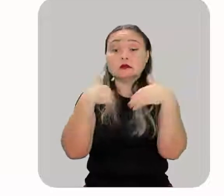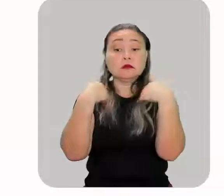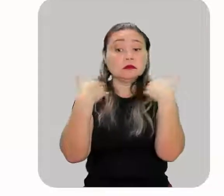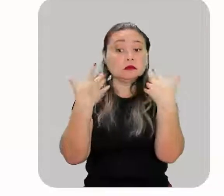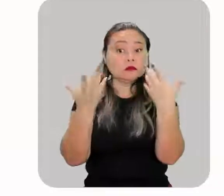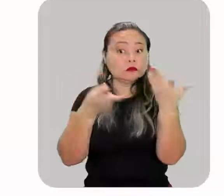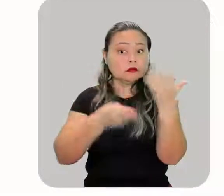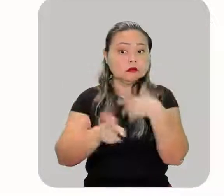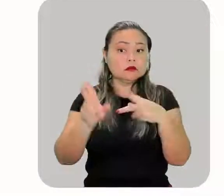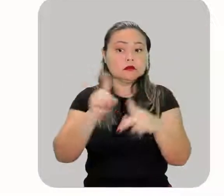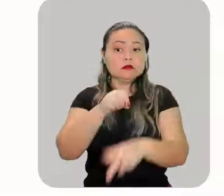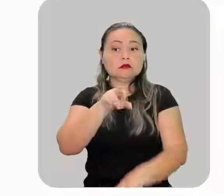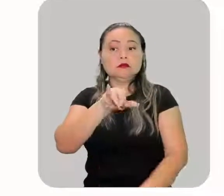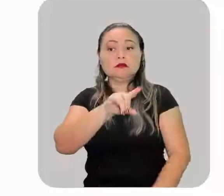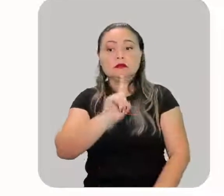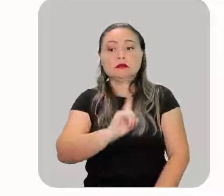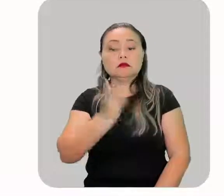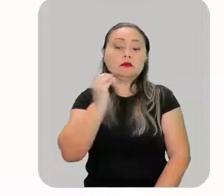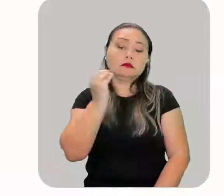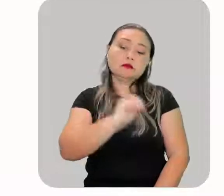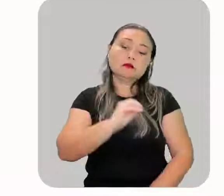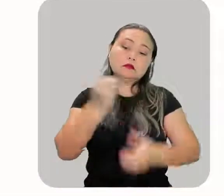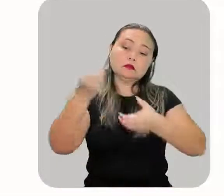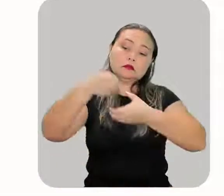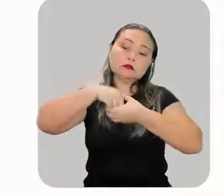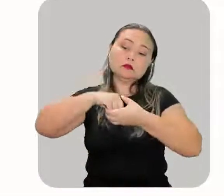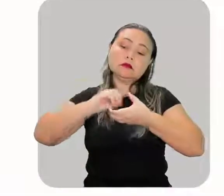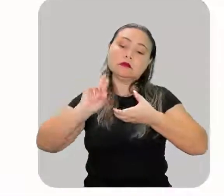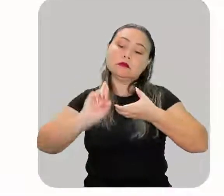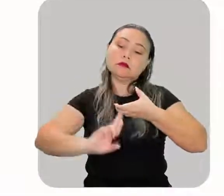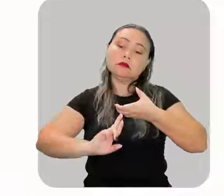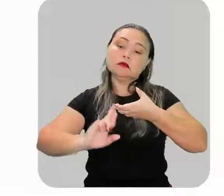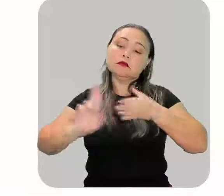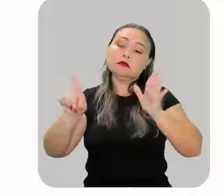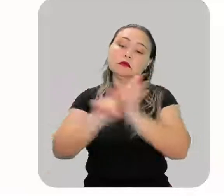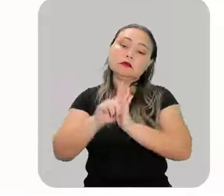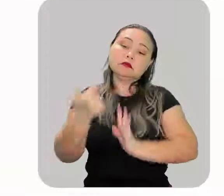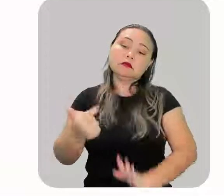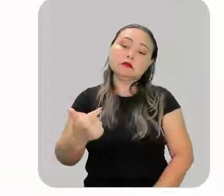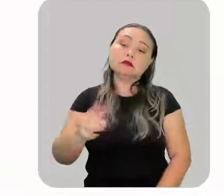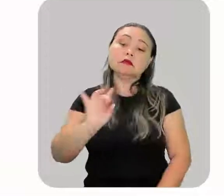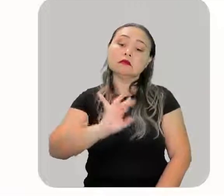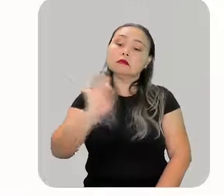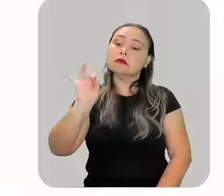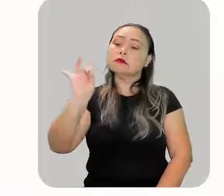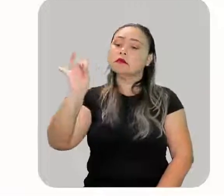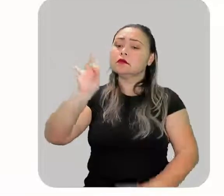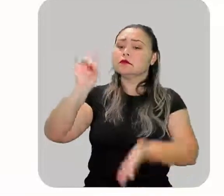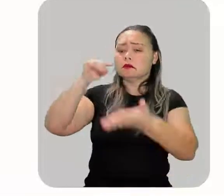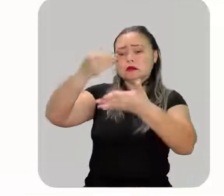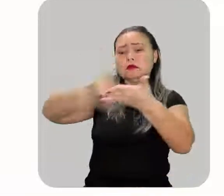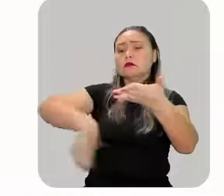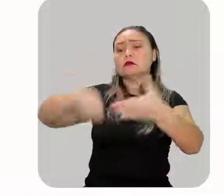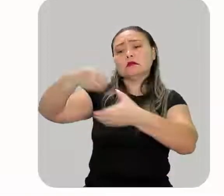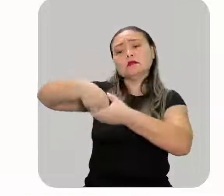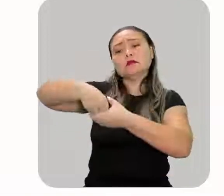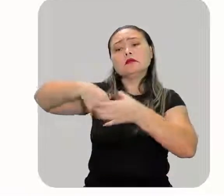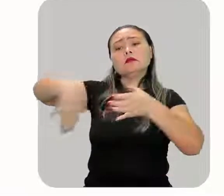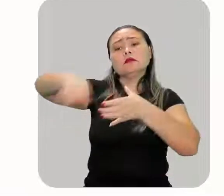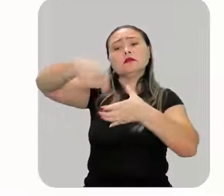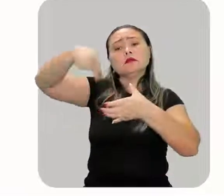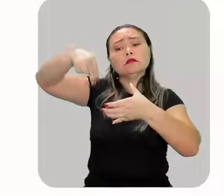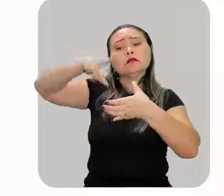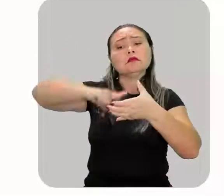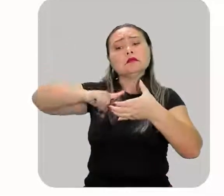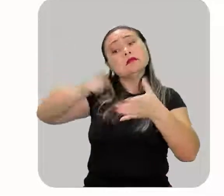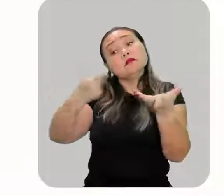uma raiz pertence à solução, né? Porque às vezes a gente acha lá raiz menos 2, só que o programa pediu nos números naturais. Isso. Então eu